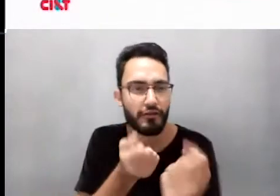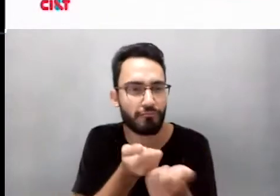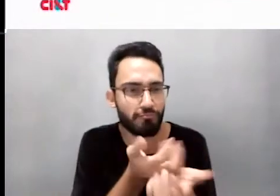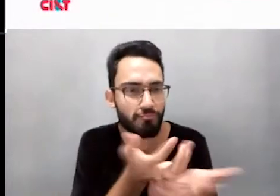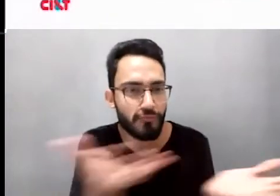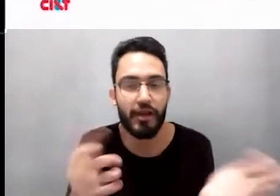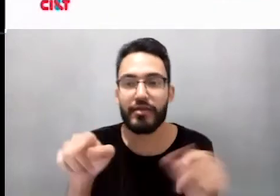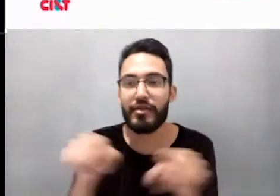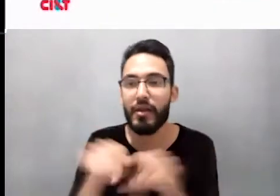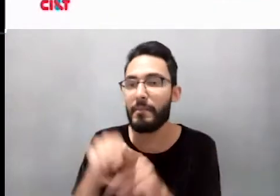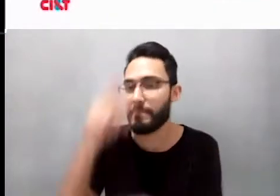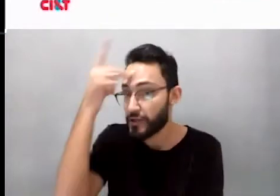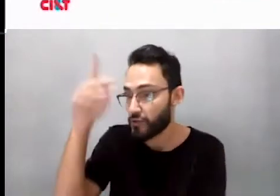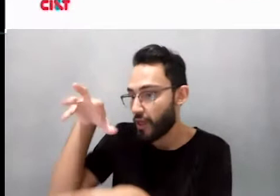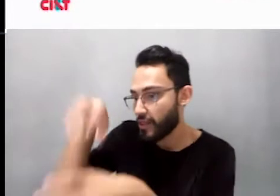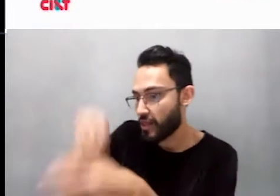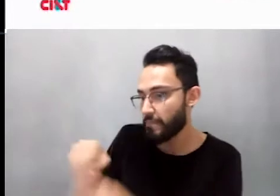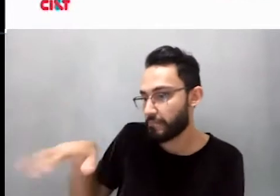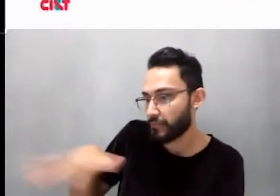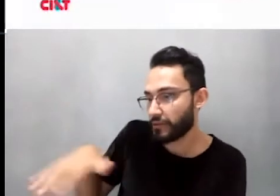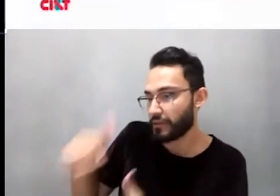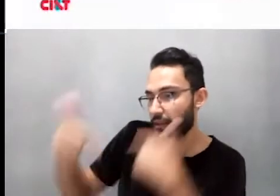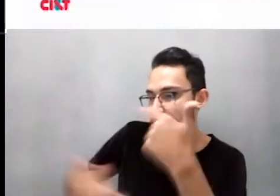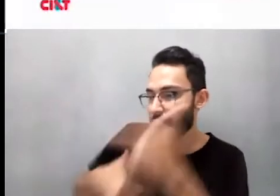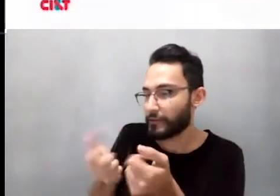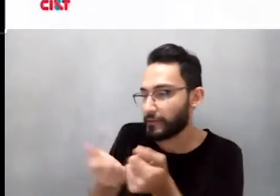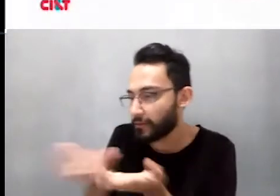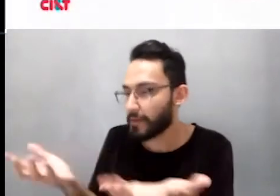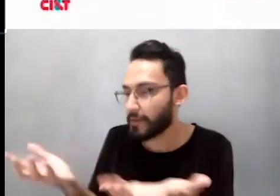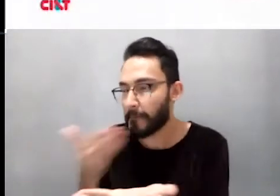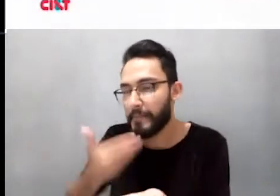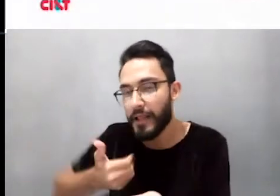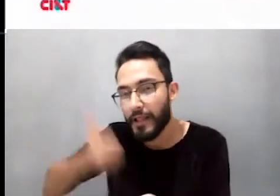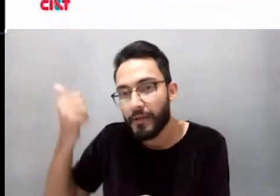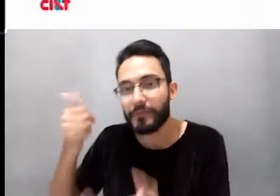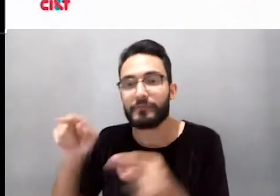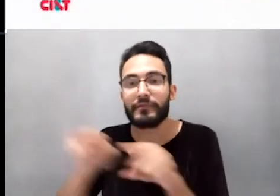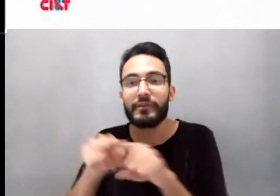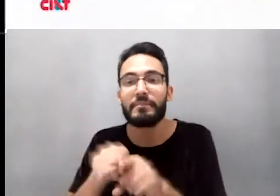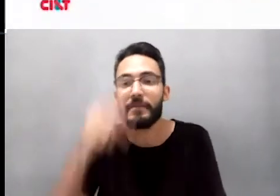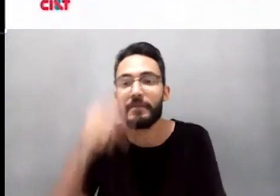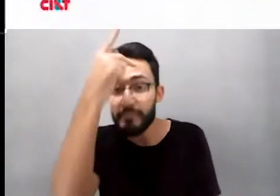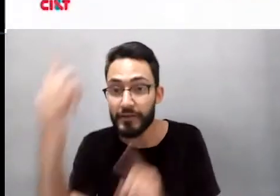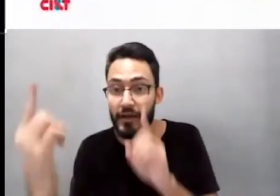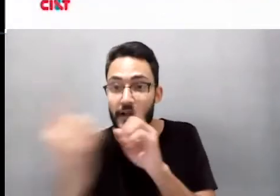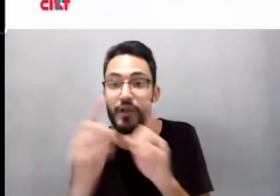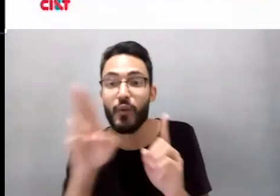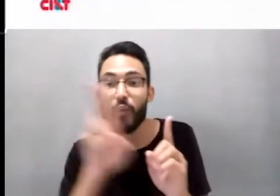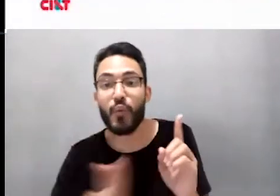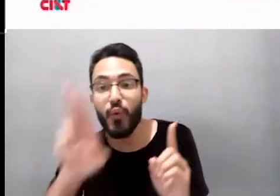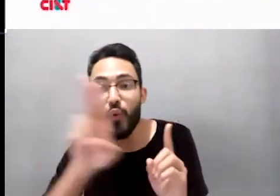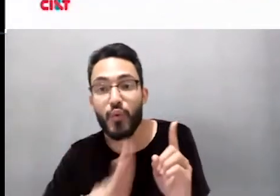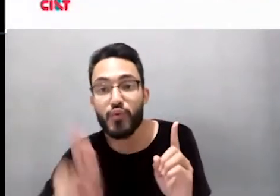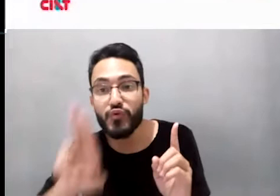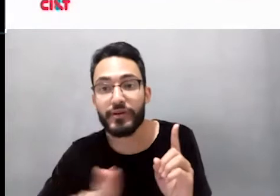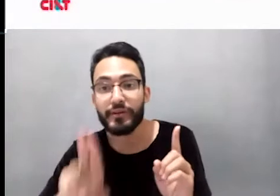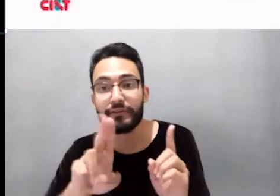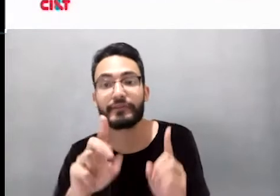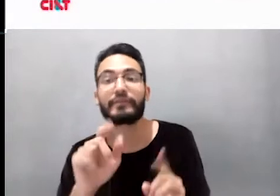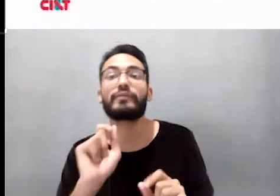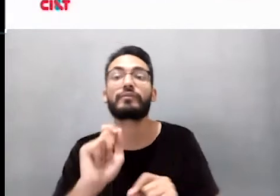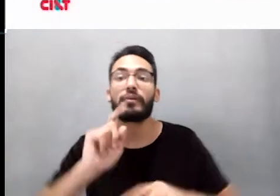pessoas que trabalham nos nossos clientes e quanto os usuários de quem usa os serviços dos nossos clientes,